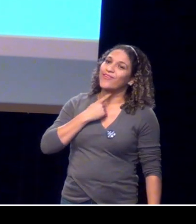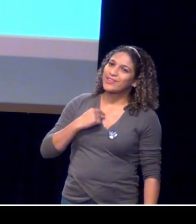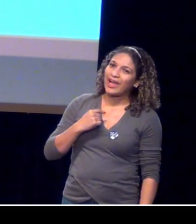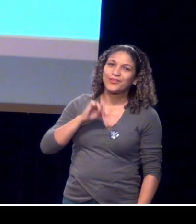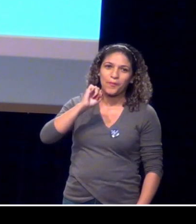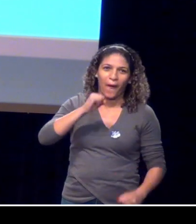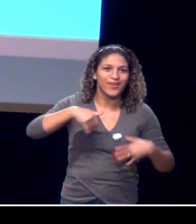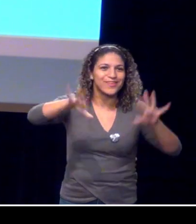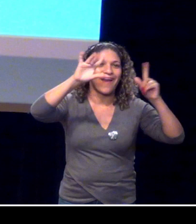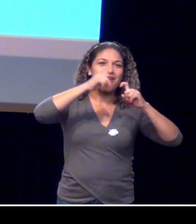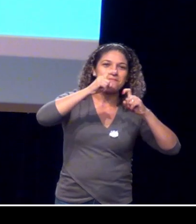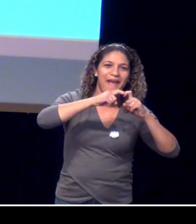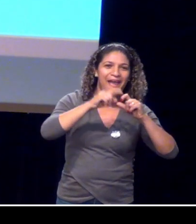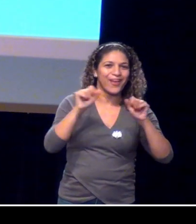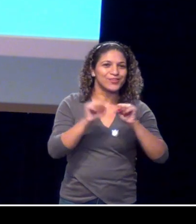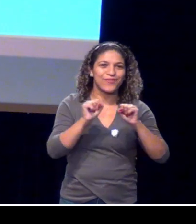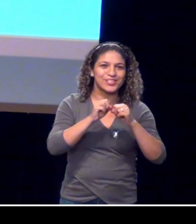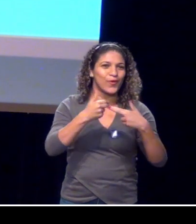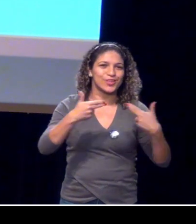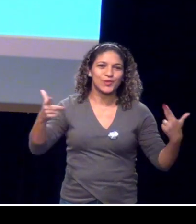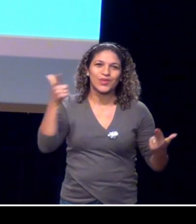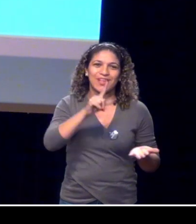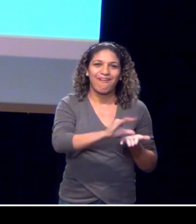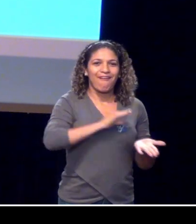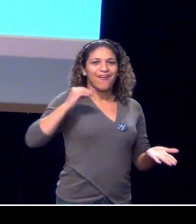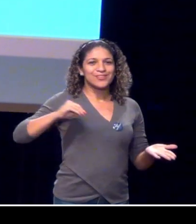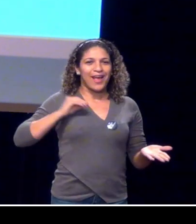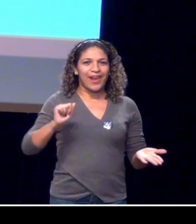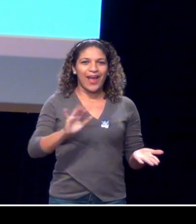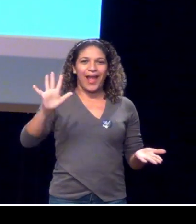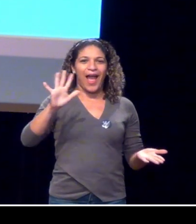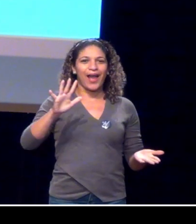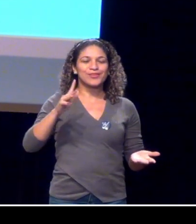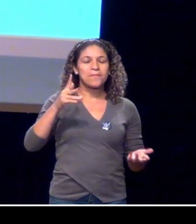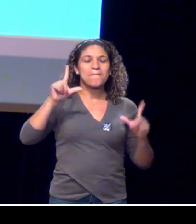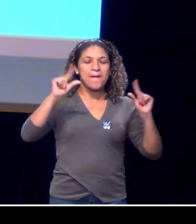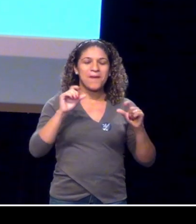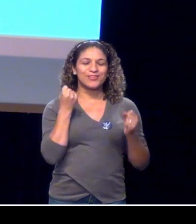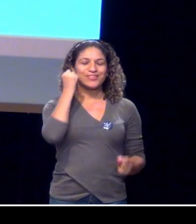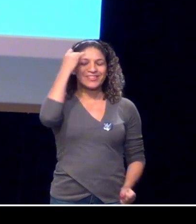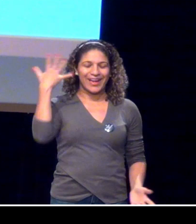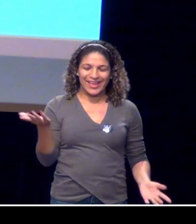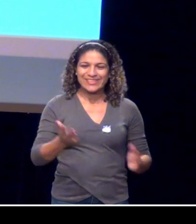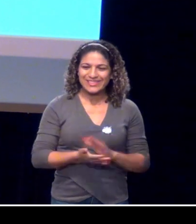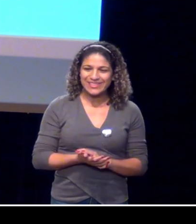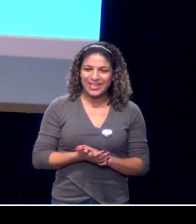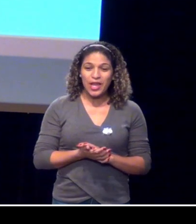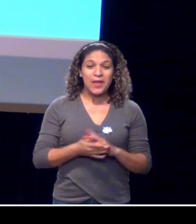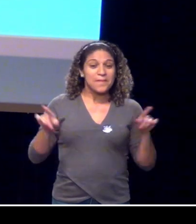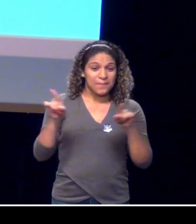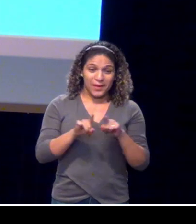ser médicos, vão fazer outras coisas que dá dinheiro e a gente se desgasta menos. Mas também é